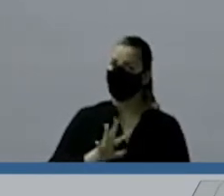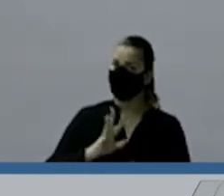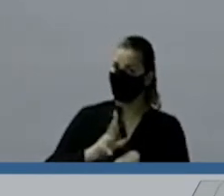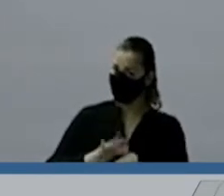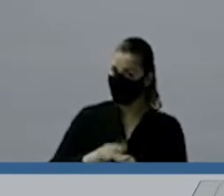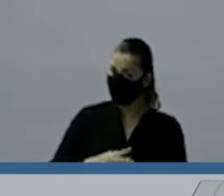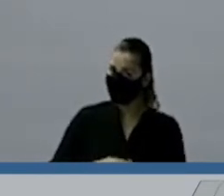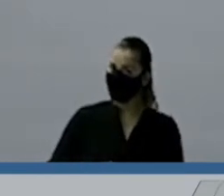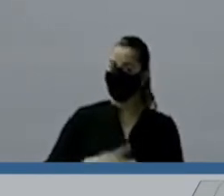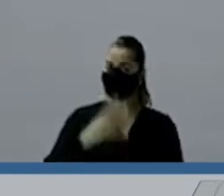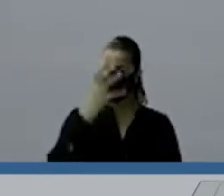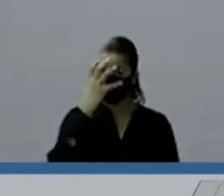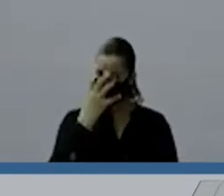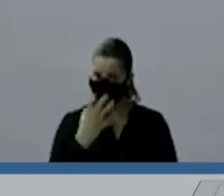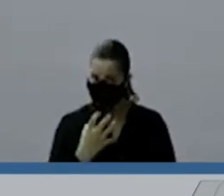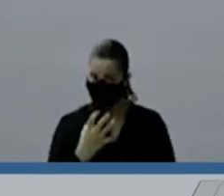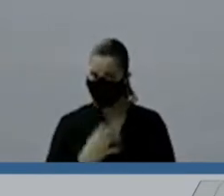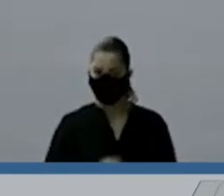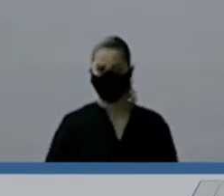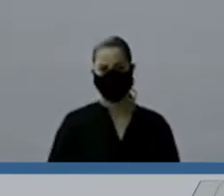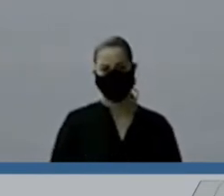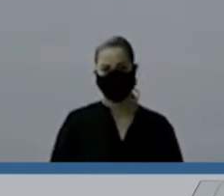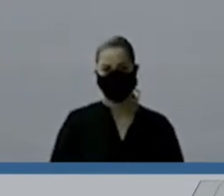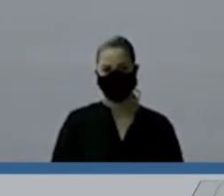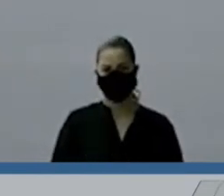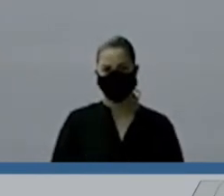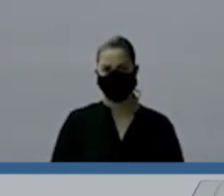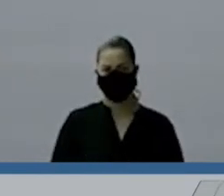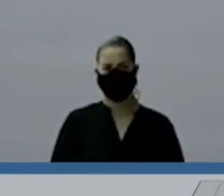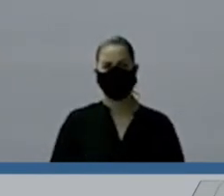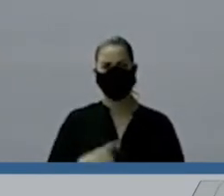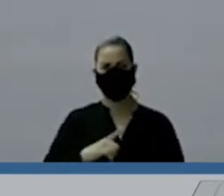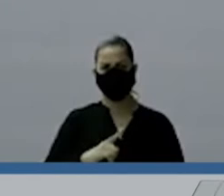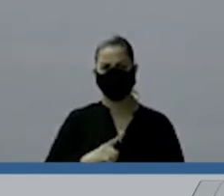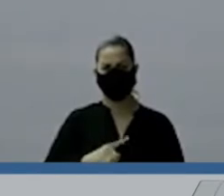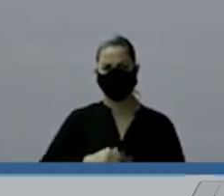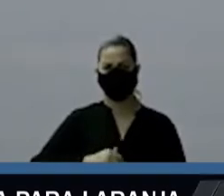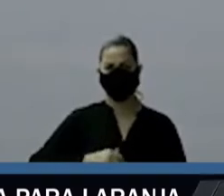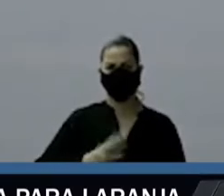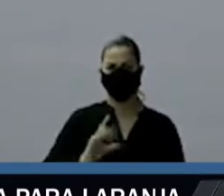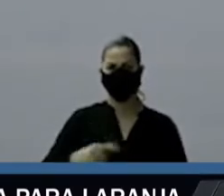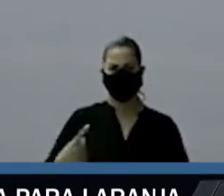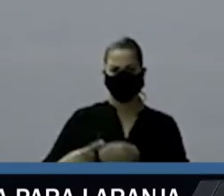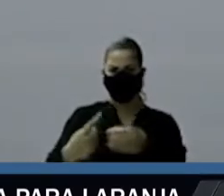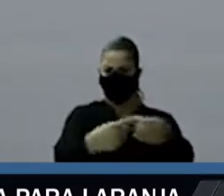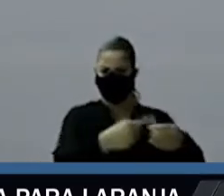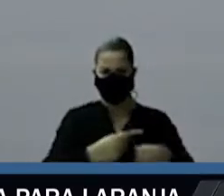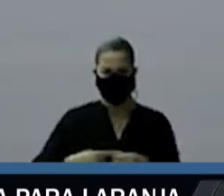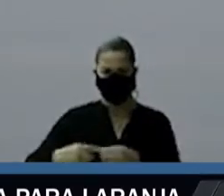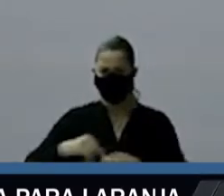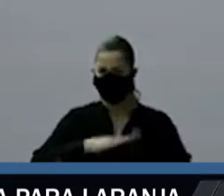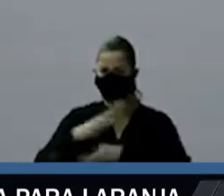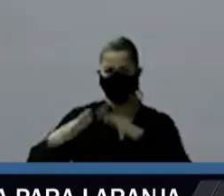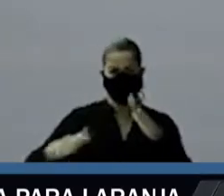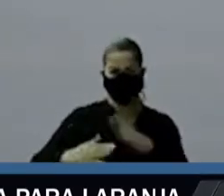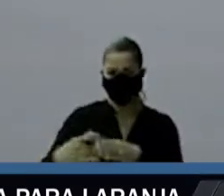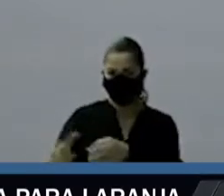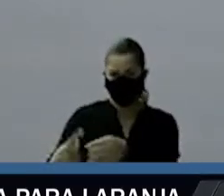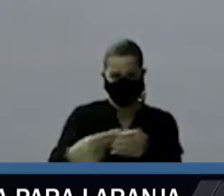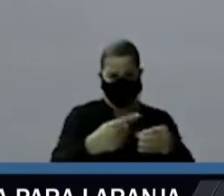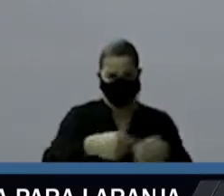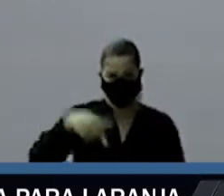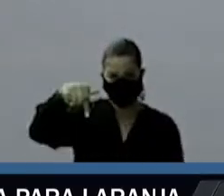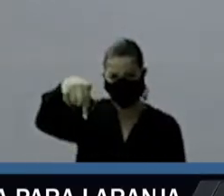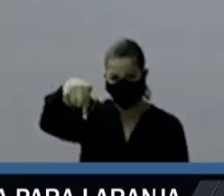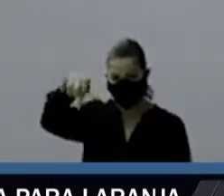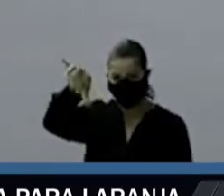presente, está muito espalhada em todos os 79 municípios do estado e que